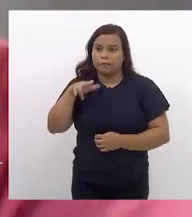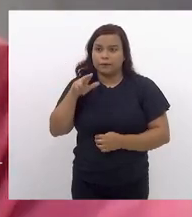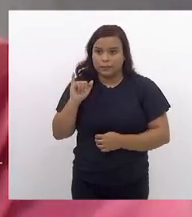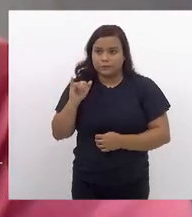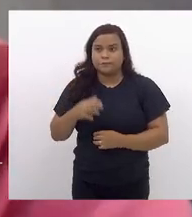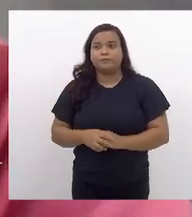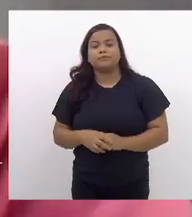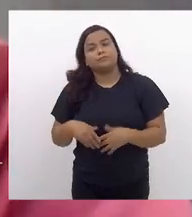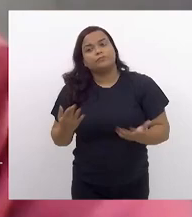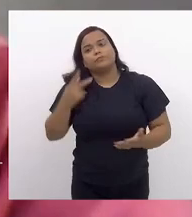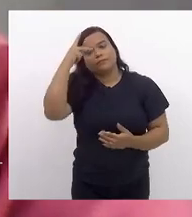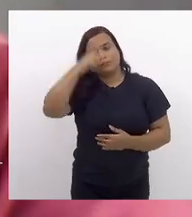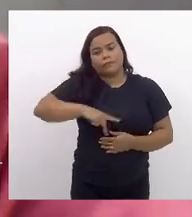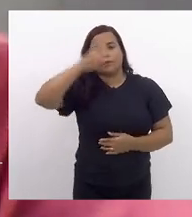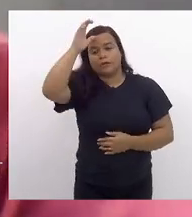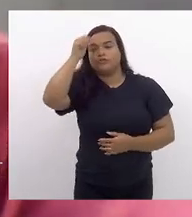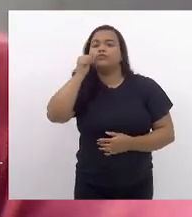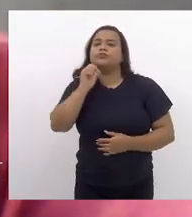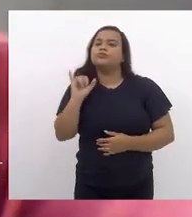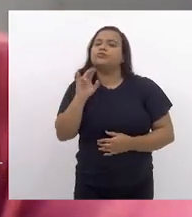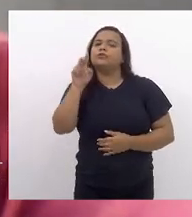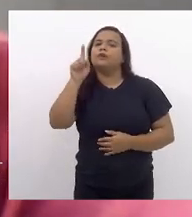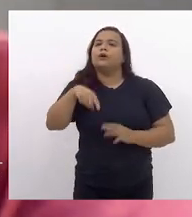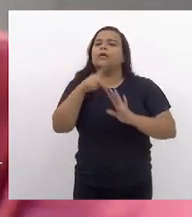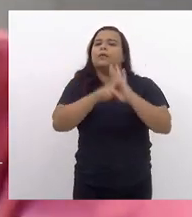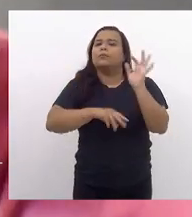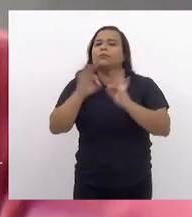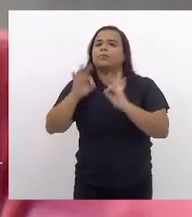Presidente Tia Ju, é o projeto